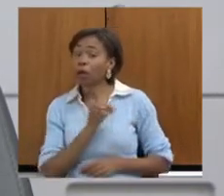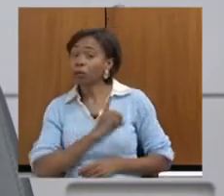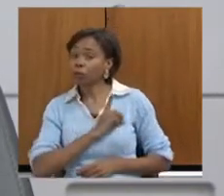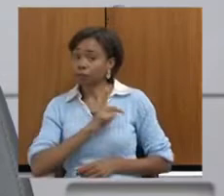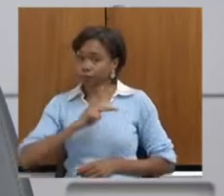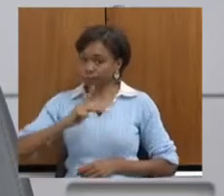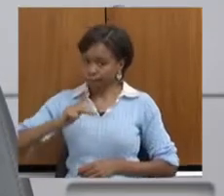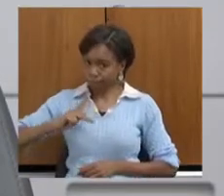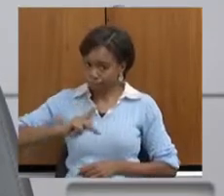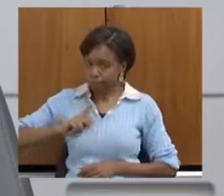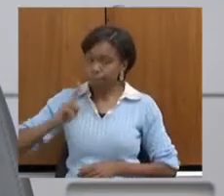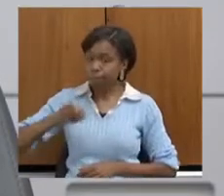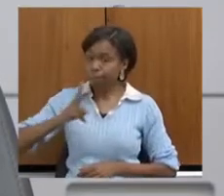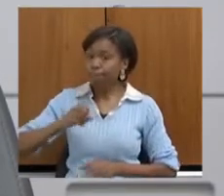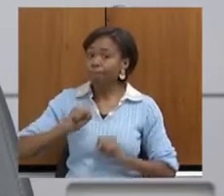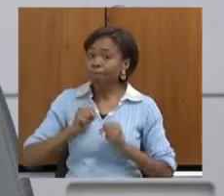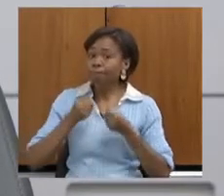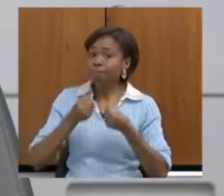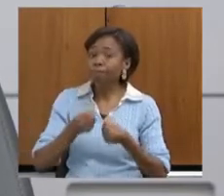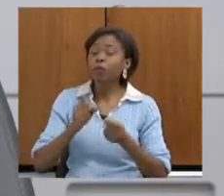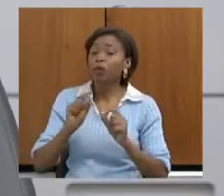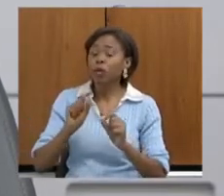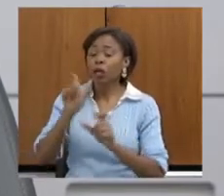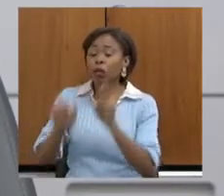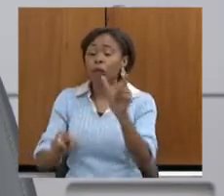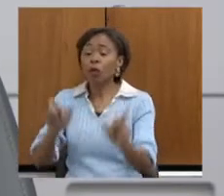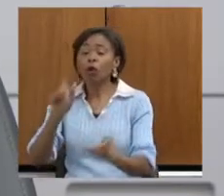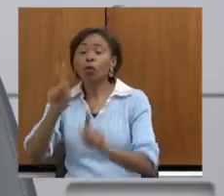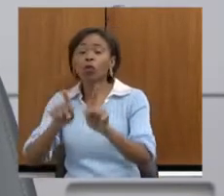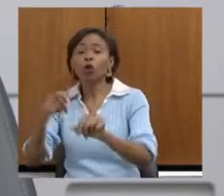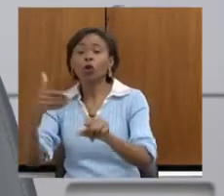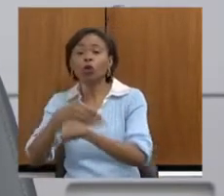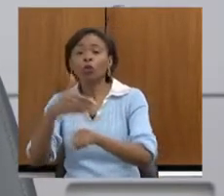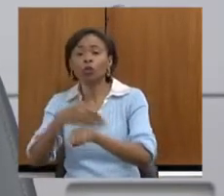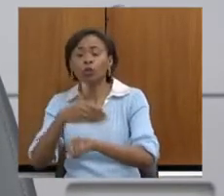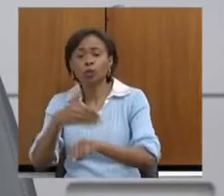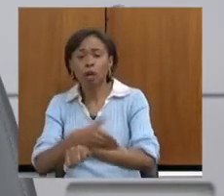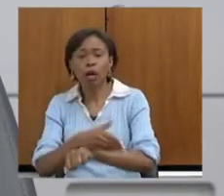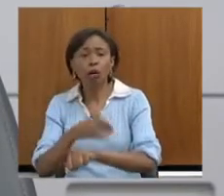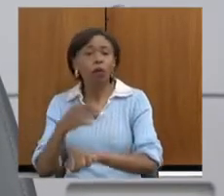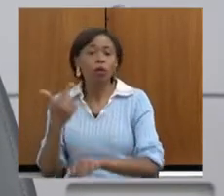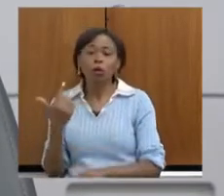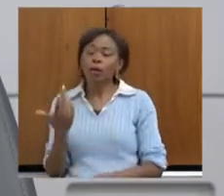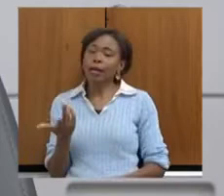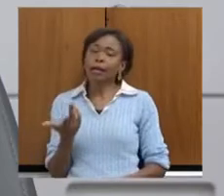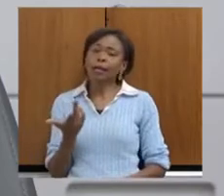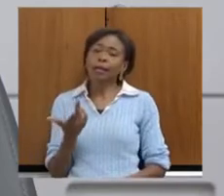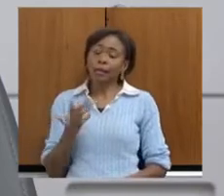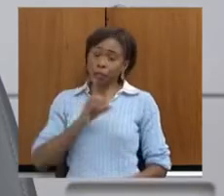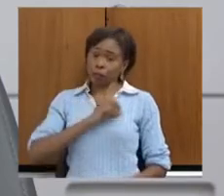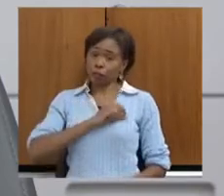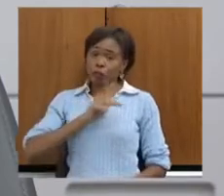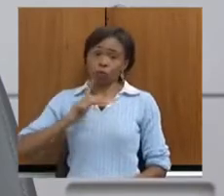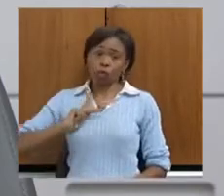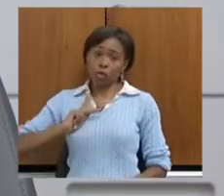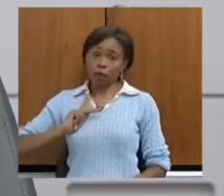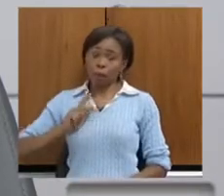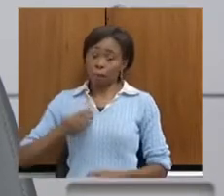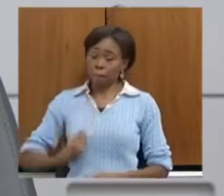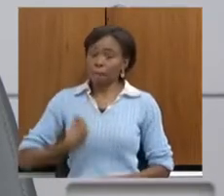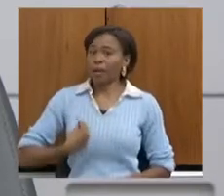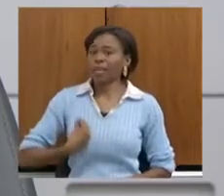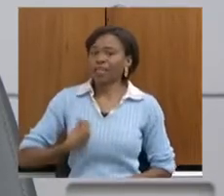sempre defenderam que a participação social não poderia ser realizada pela presença de defensorias na mesa de repactuação